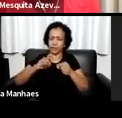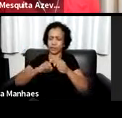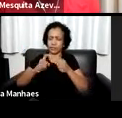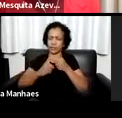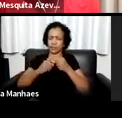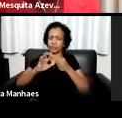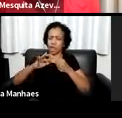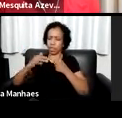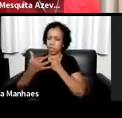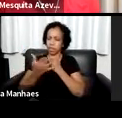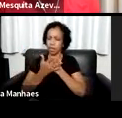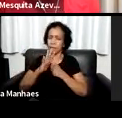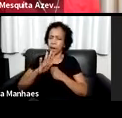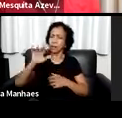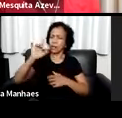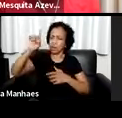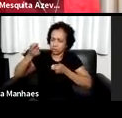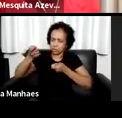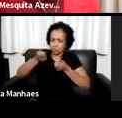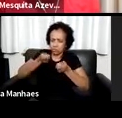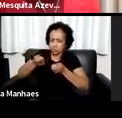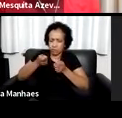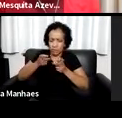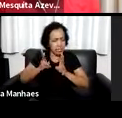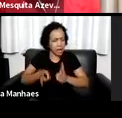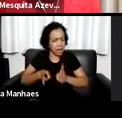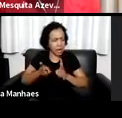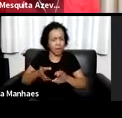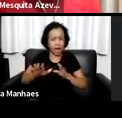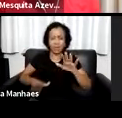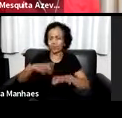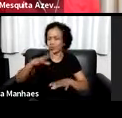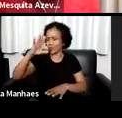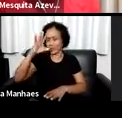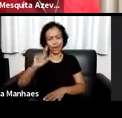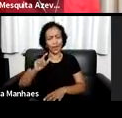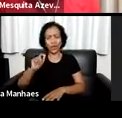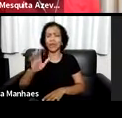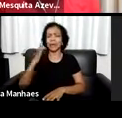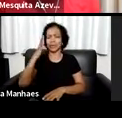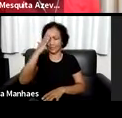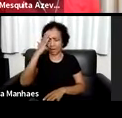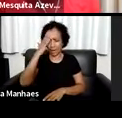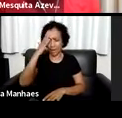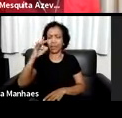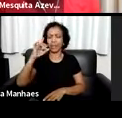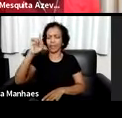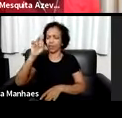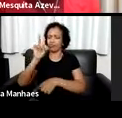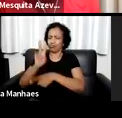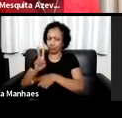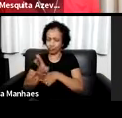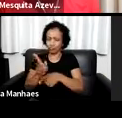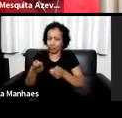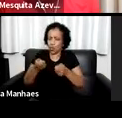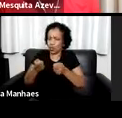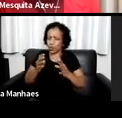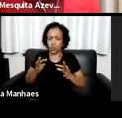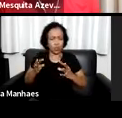história, ainda que não entendamos, ó Pai, este tempo, mas sabemos que o Senhor está no controle de todas as